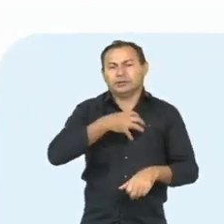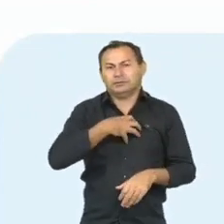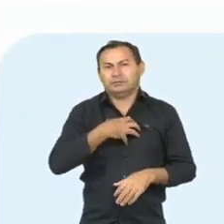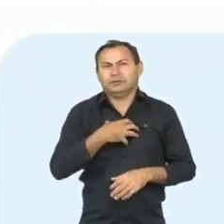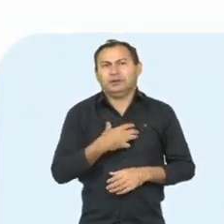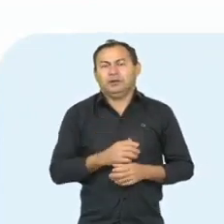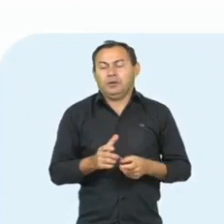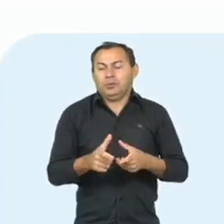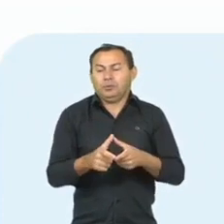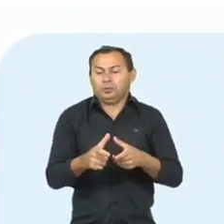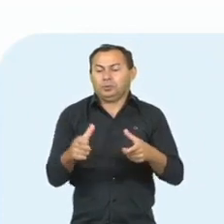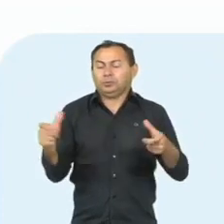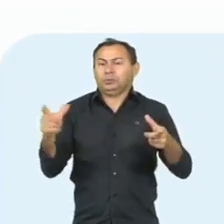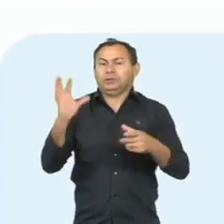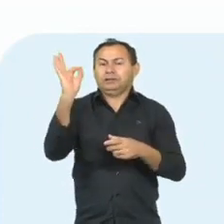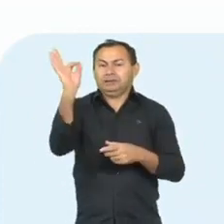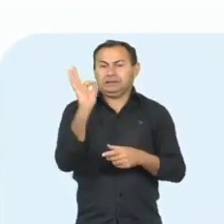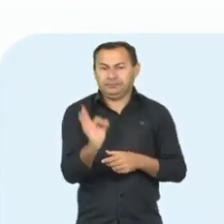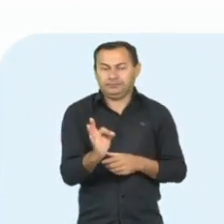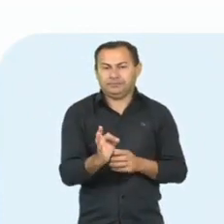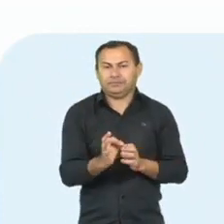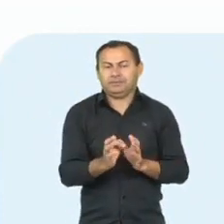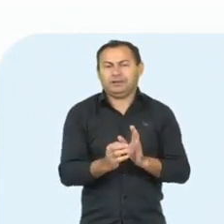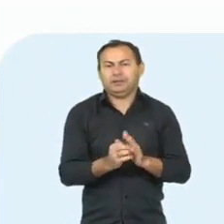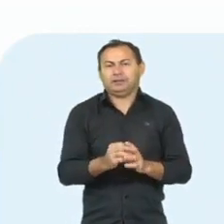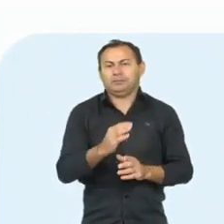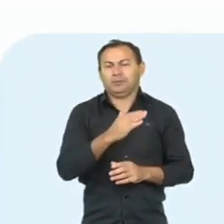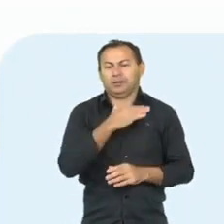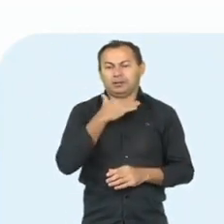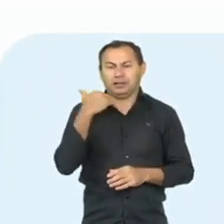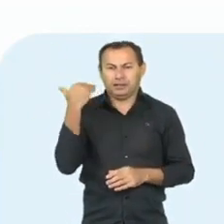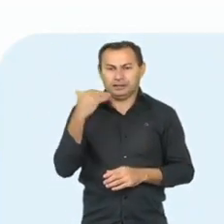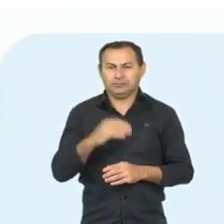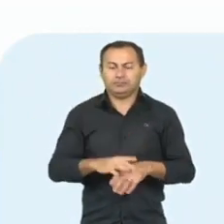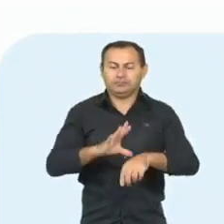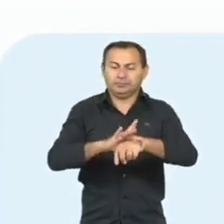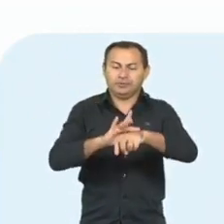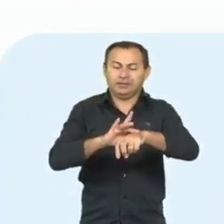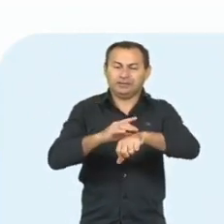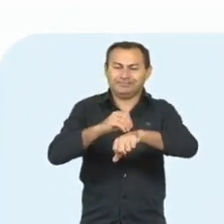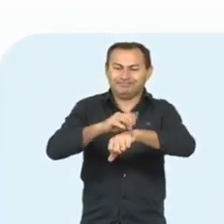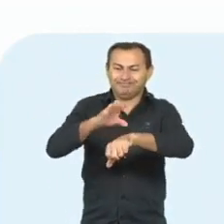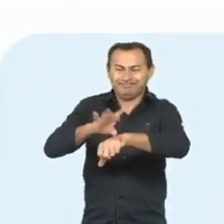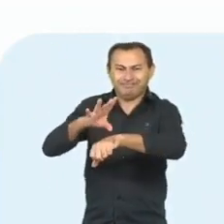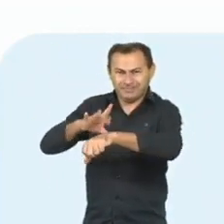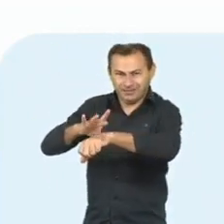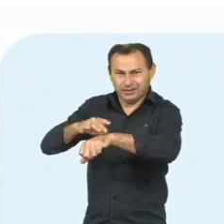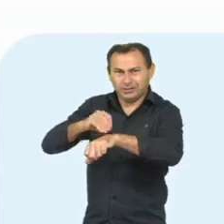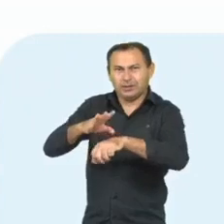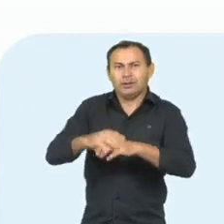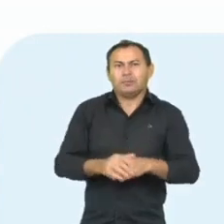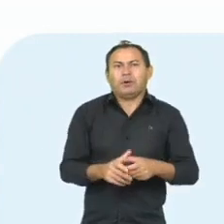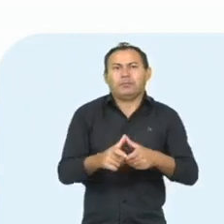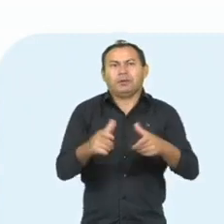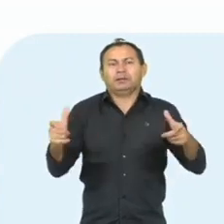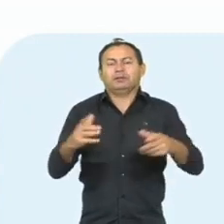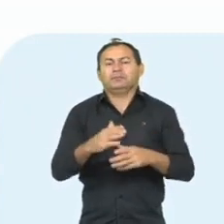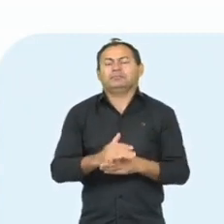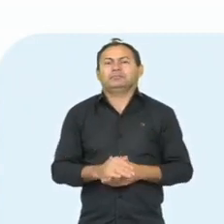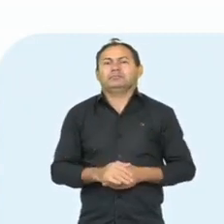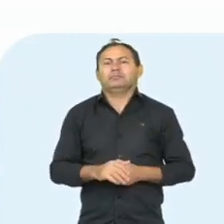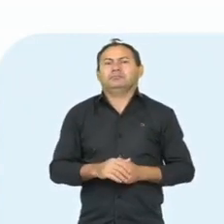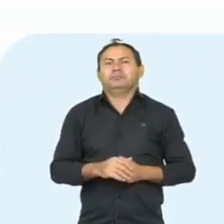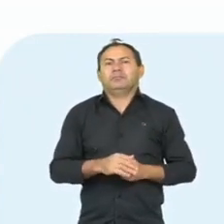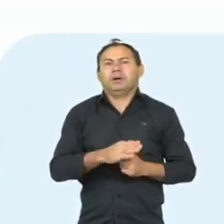uma alta taxa de mortalidade devido às doenças infecciosas para um aumento em morbidade